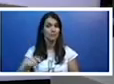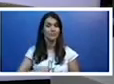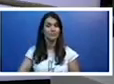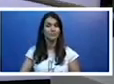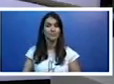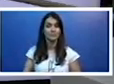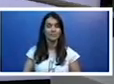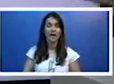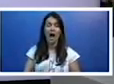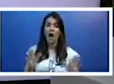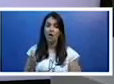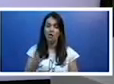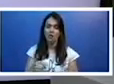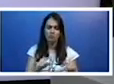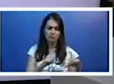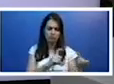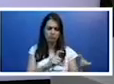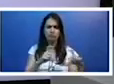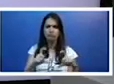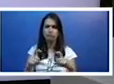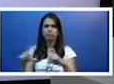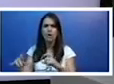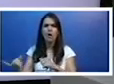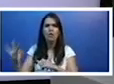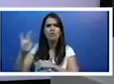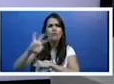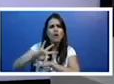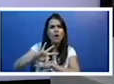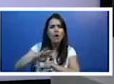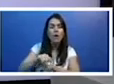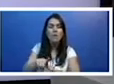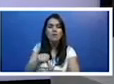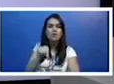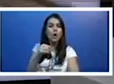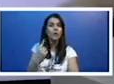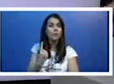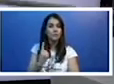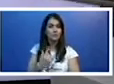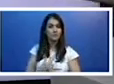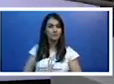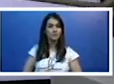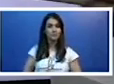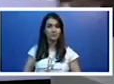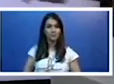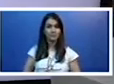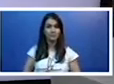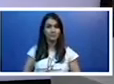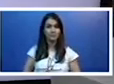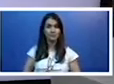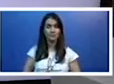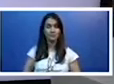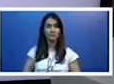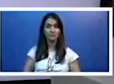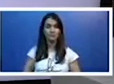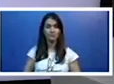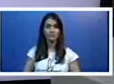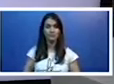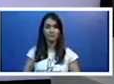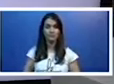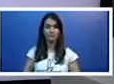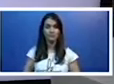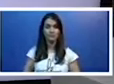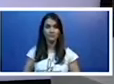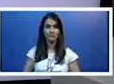Então vamos olhar nessas formulinhas qual tem cateto oposto e hipotenusa, que é a fórmula